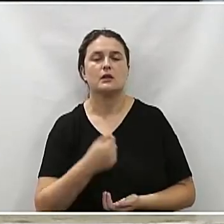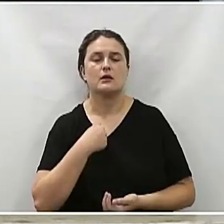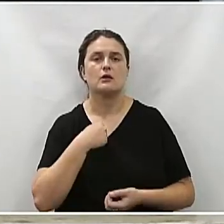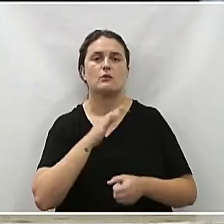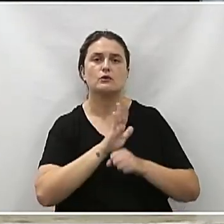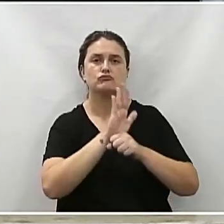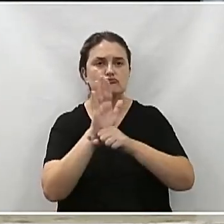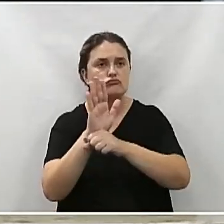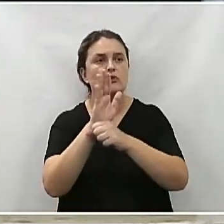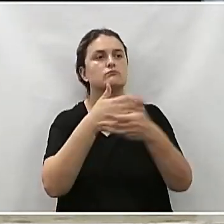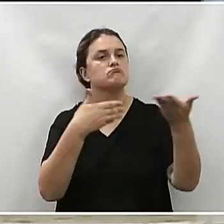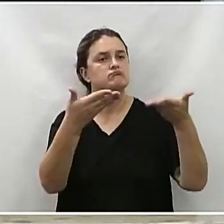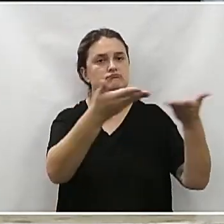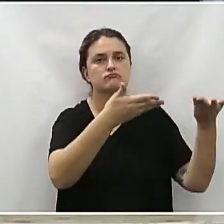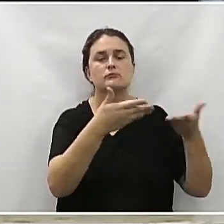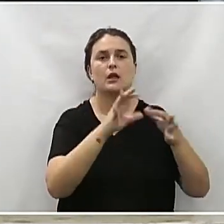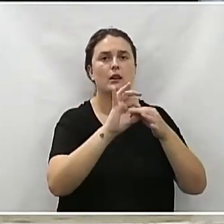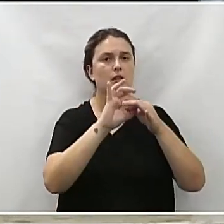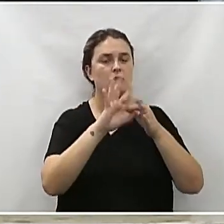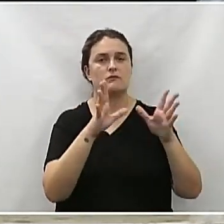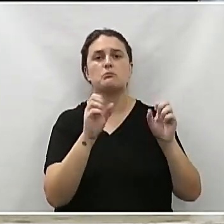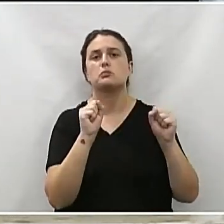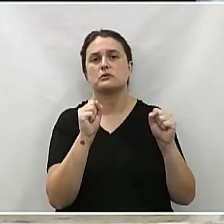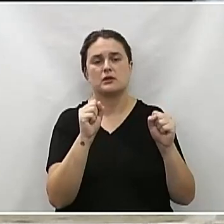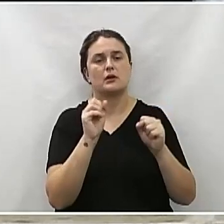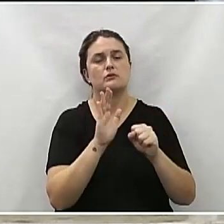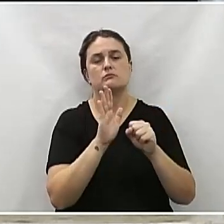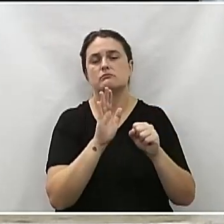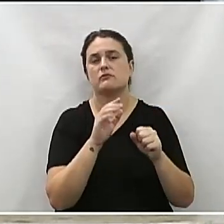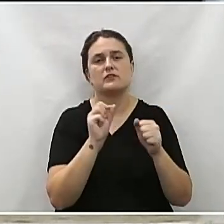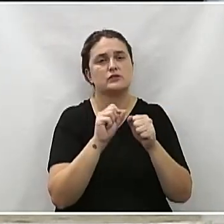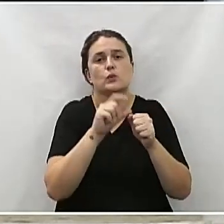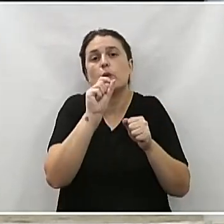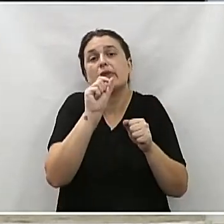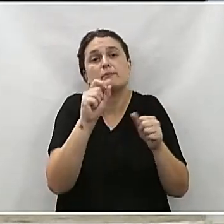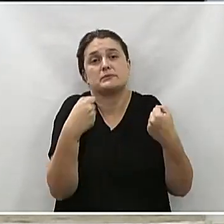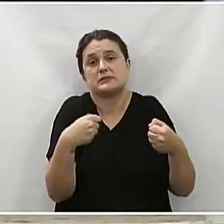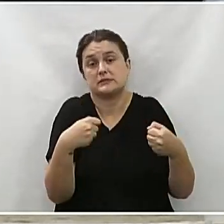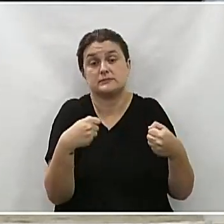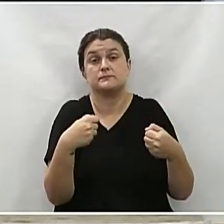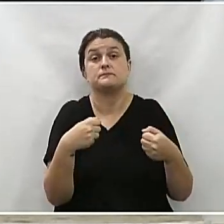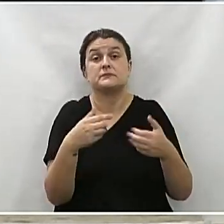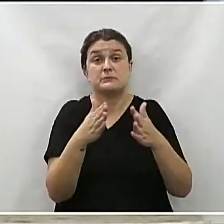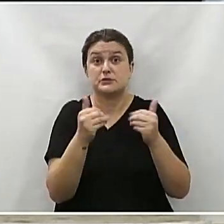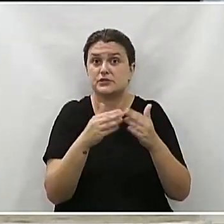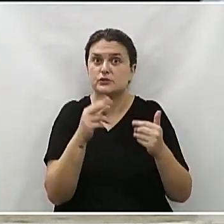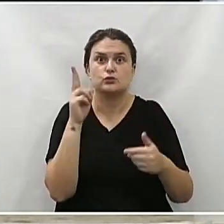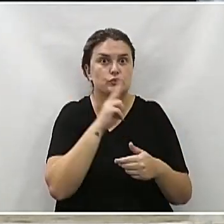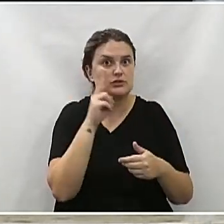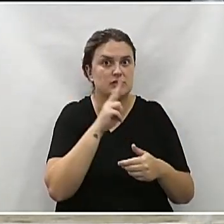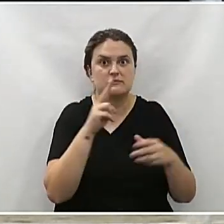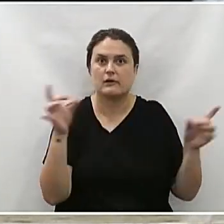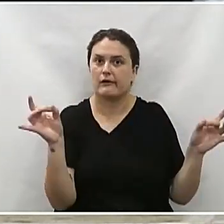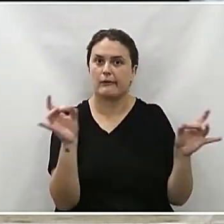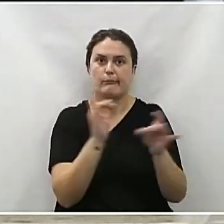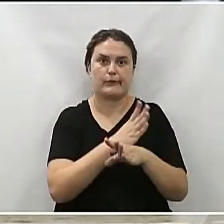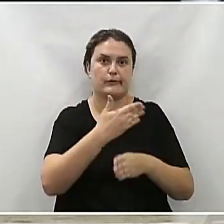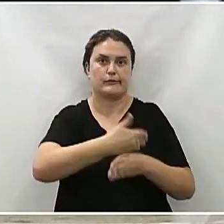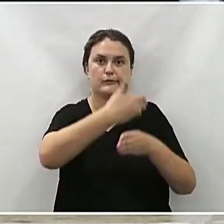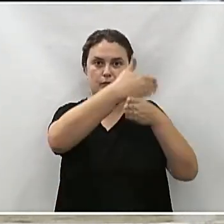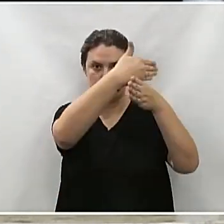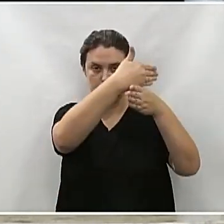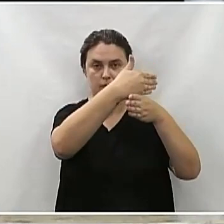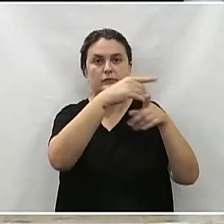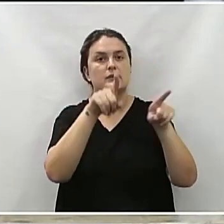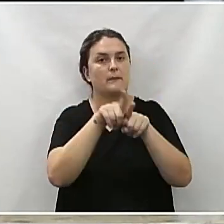contribuição e me deixaram à disposição para poder contribuir no que for necessário e pedindo agilidade para que, assim como